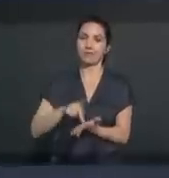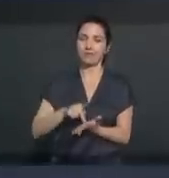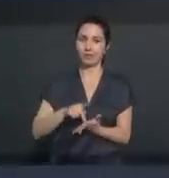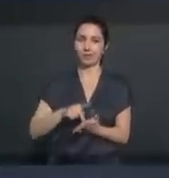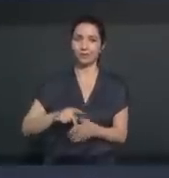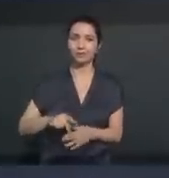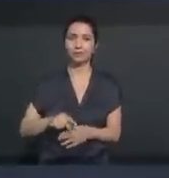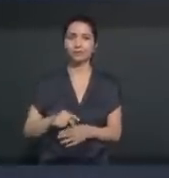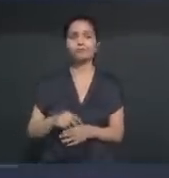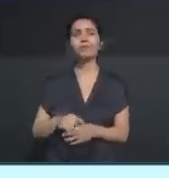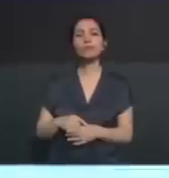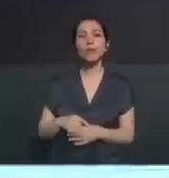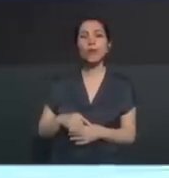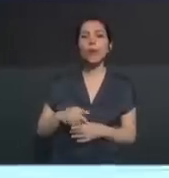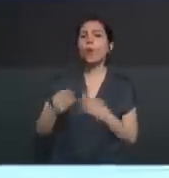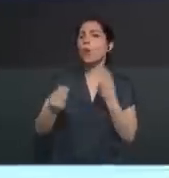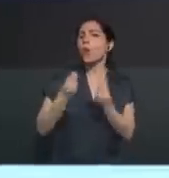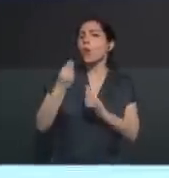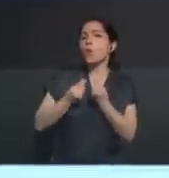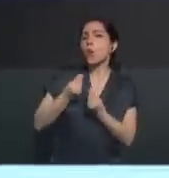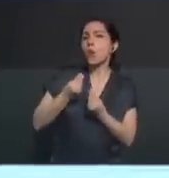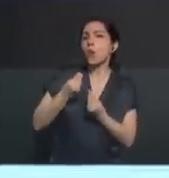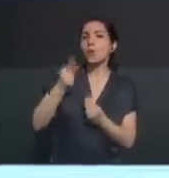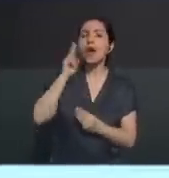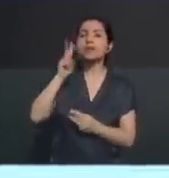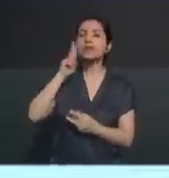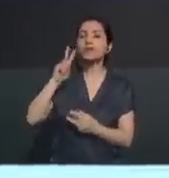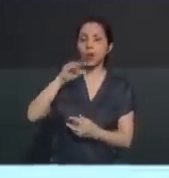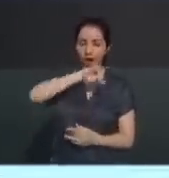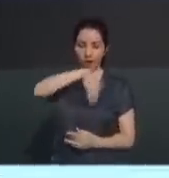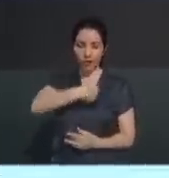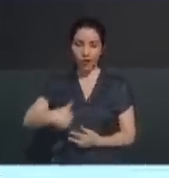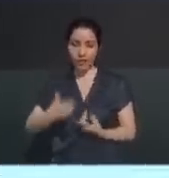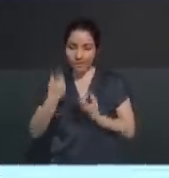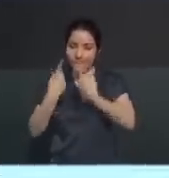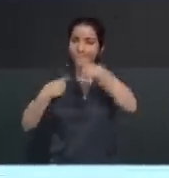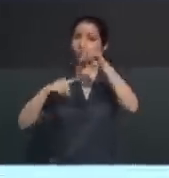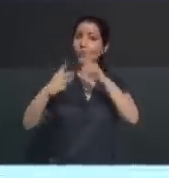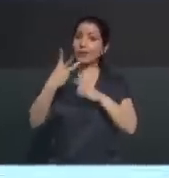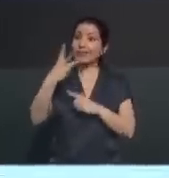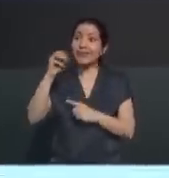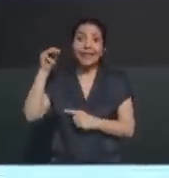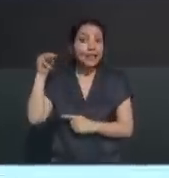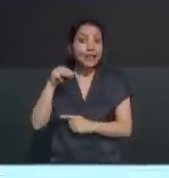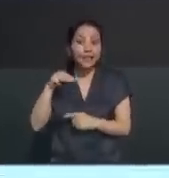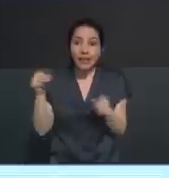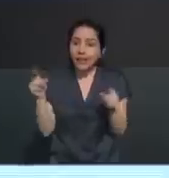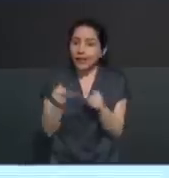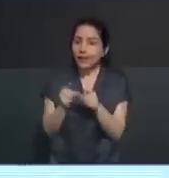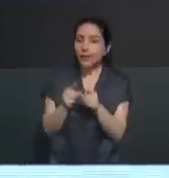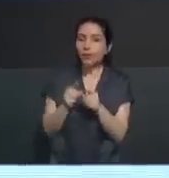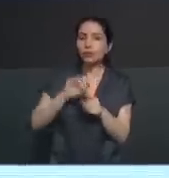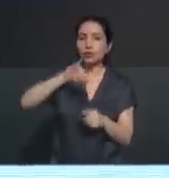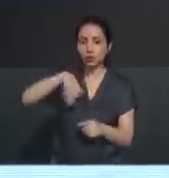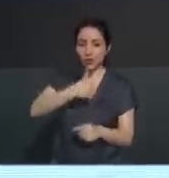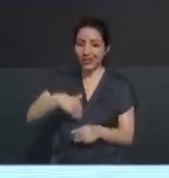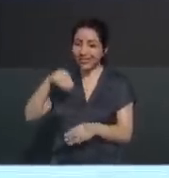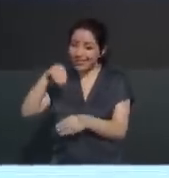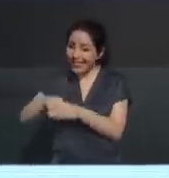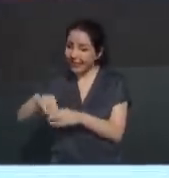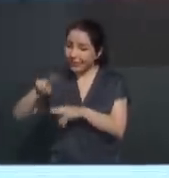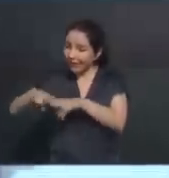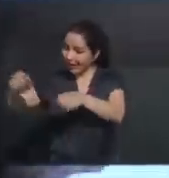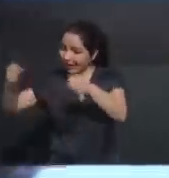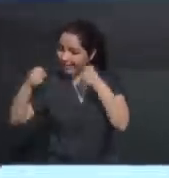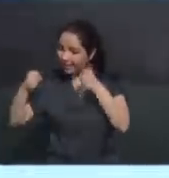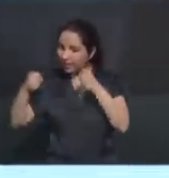minutos. As coisas na sua vida não tem que ir melhorando progressivamente. Ele estava na cadeia, cuidando da prisão, quando chegou uma